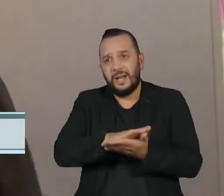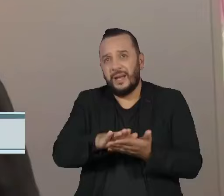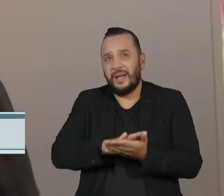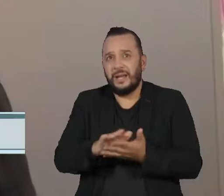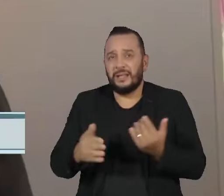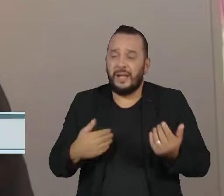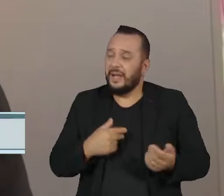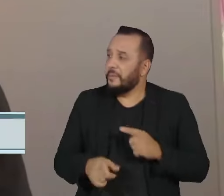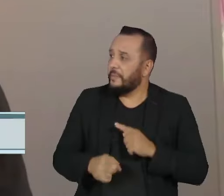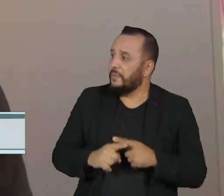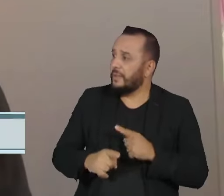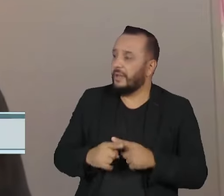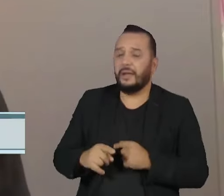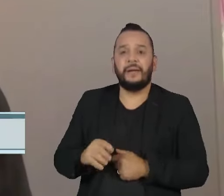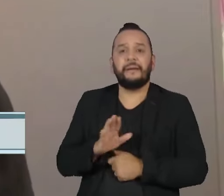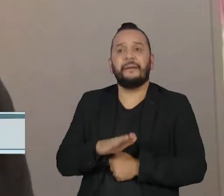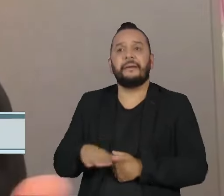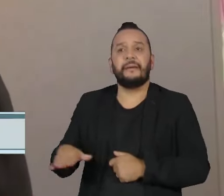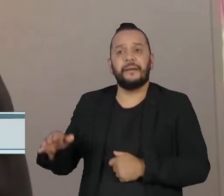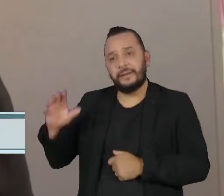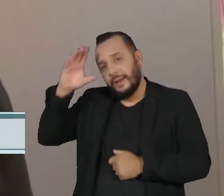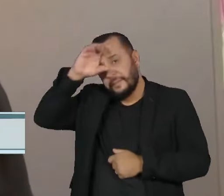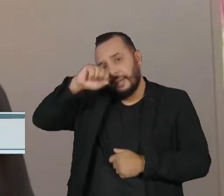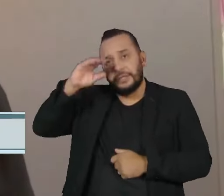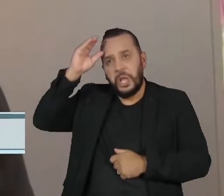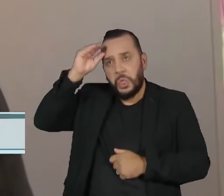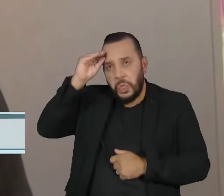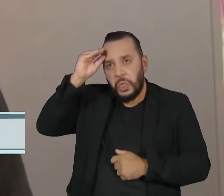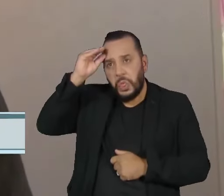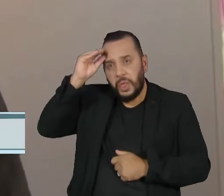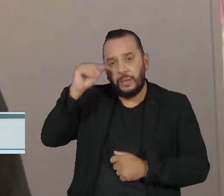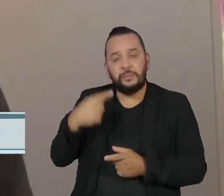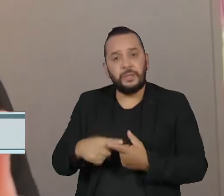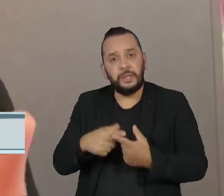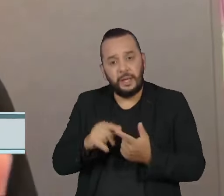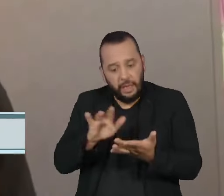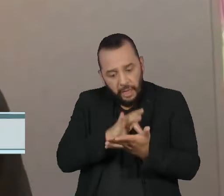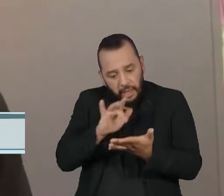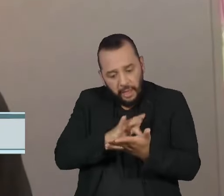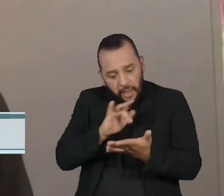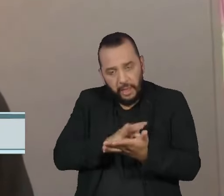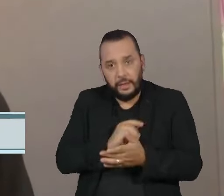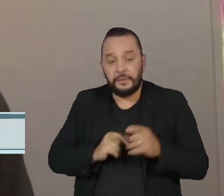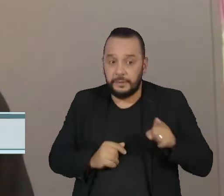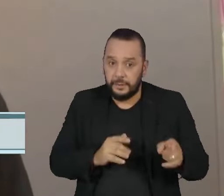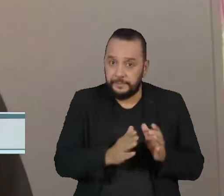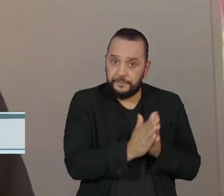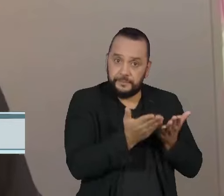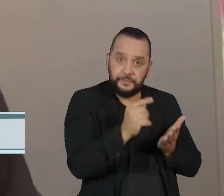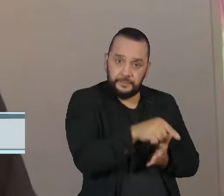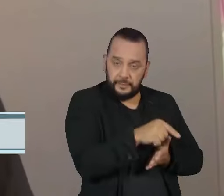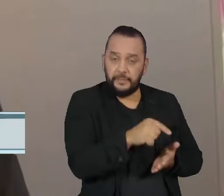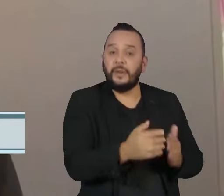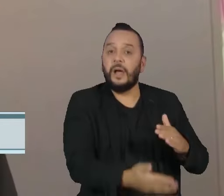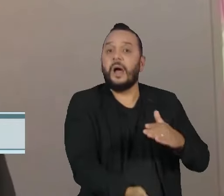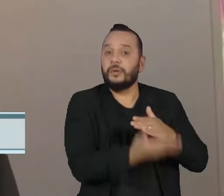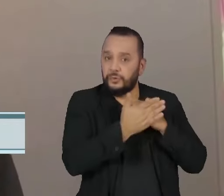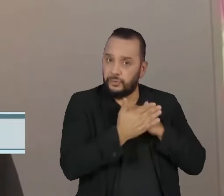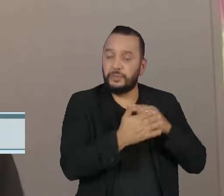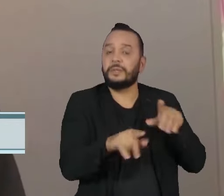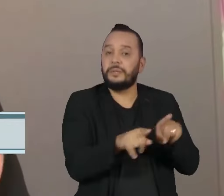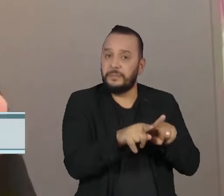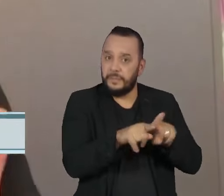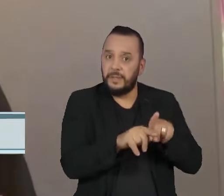as crianças estão aprendendo menos estão lendo menos por causa disso e o livro infantil também não é o foco principal mas uma forma paralela